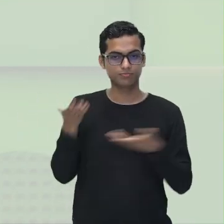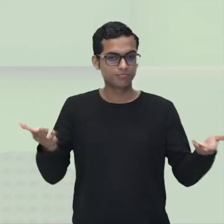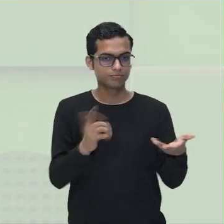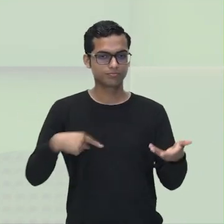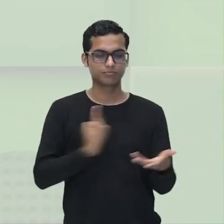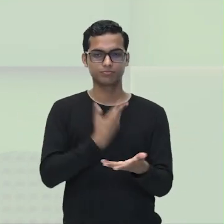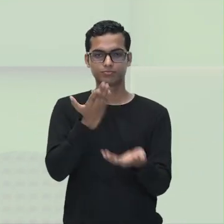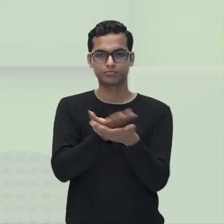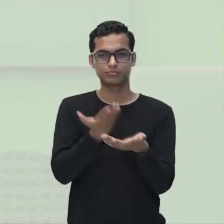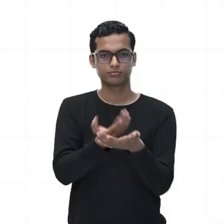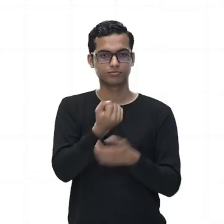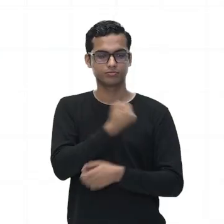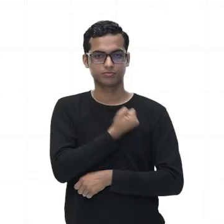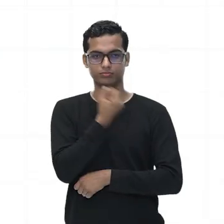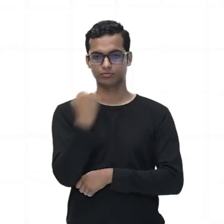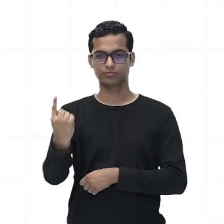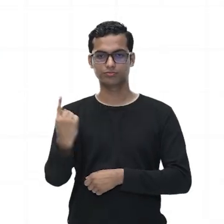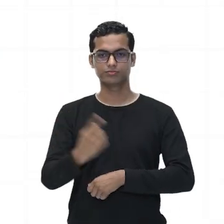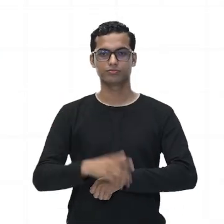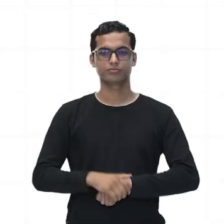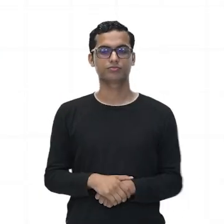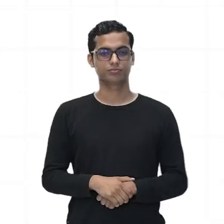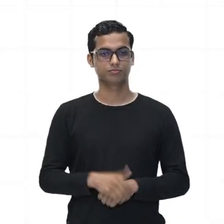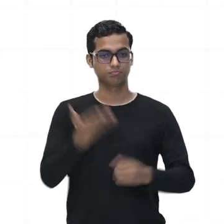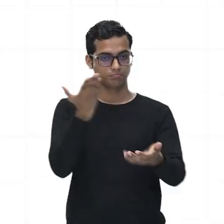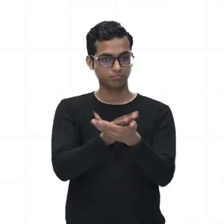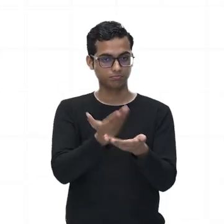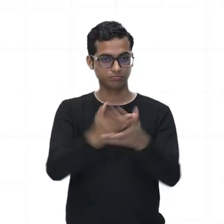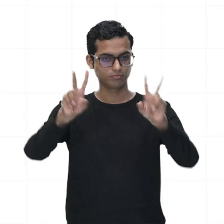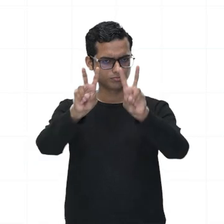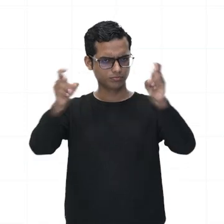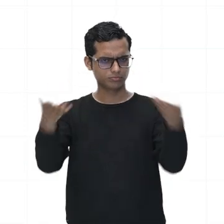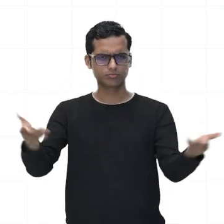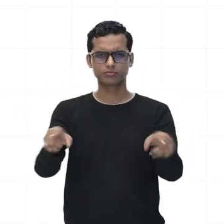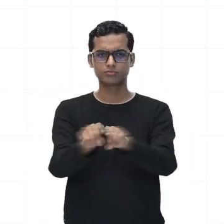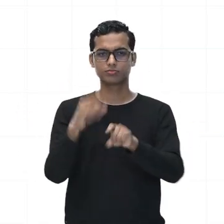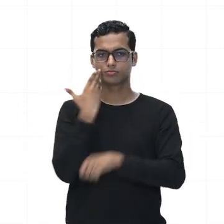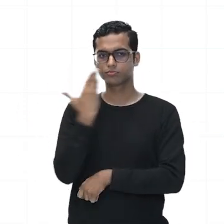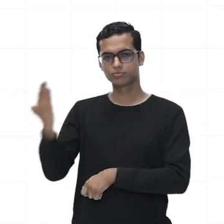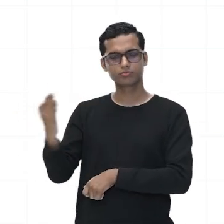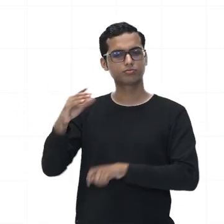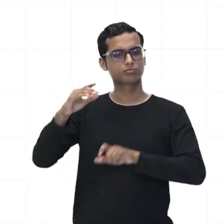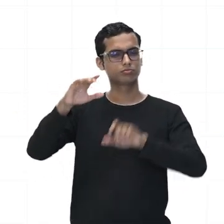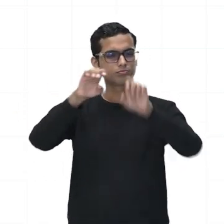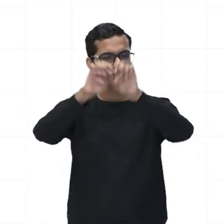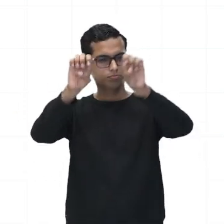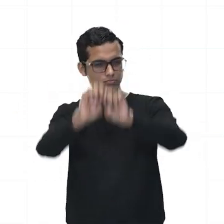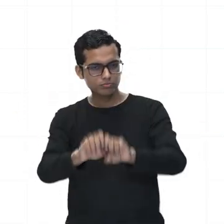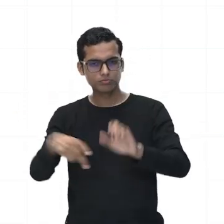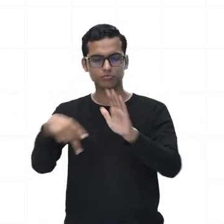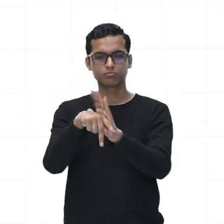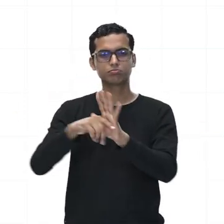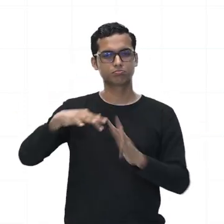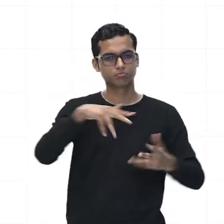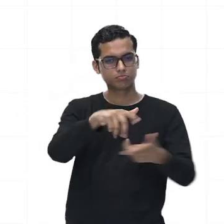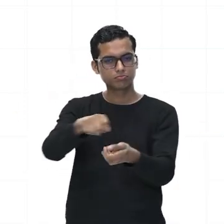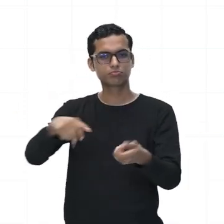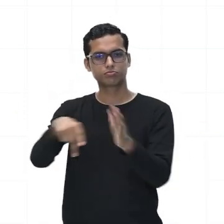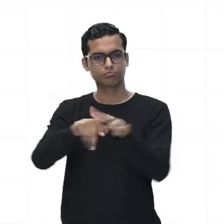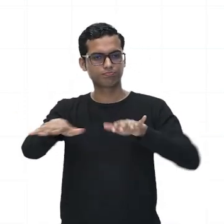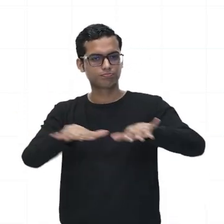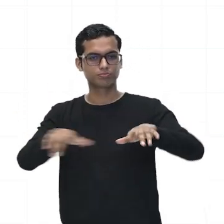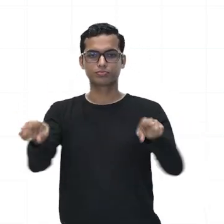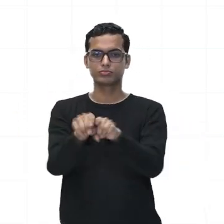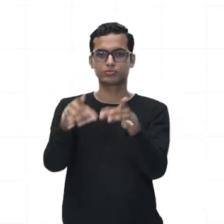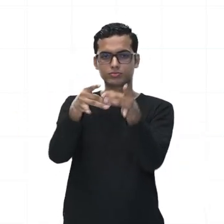à nossa aula de número 1, com objeto de conhecimento, forma, estrutura e movimentos da Terra,